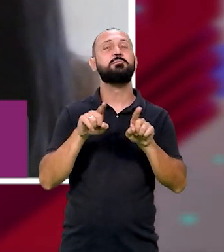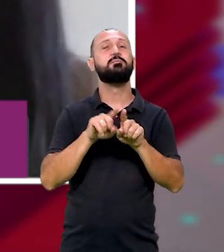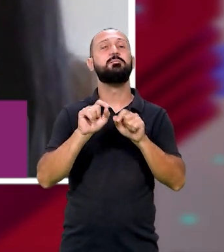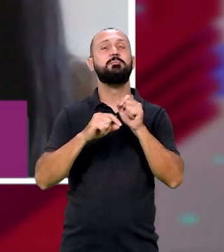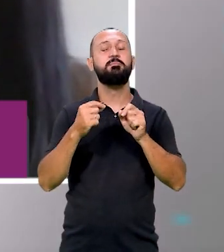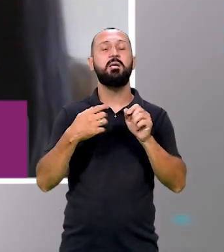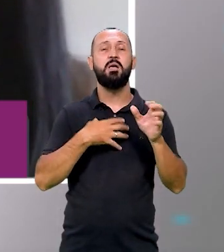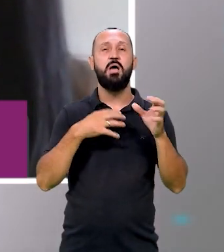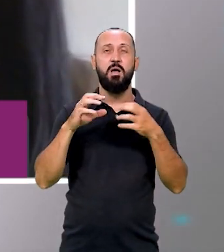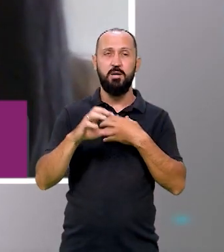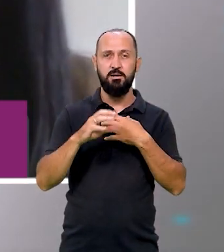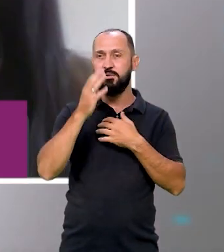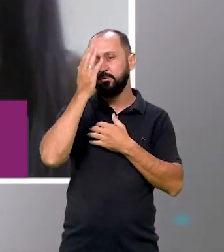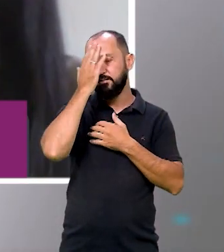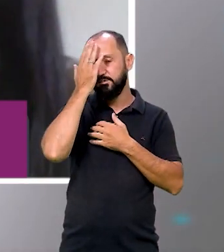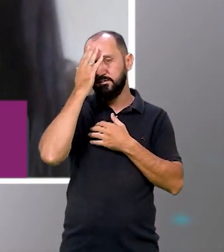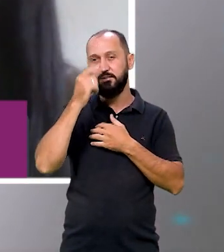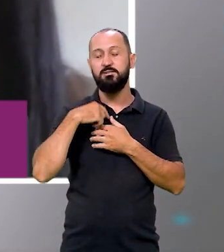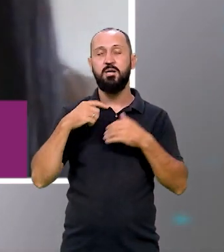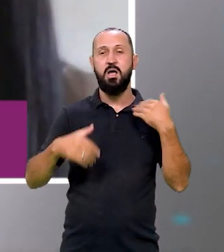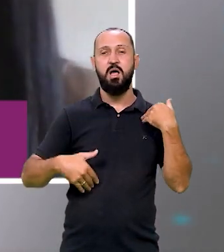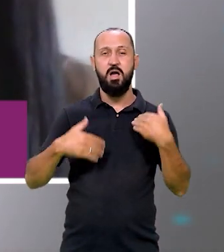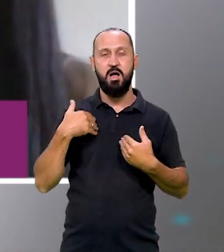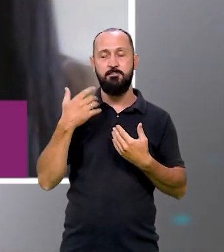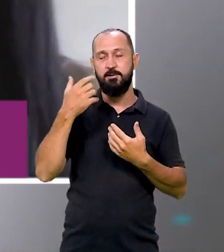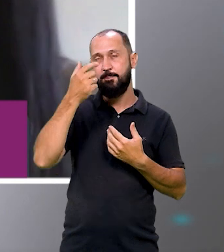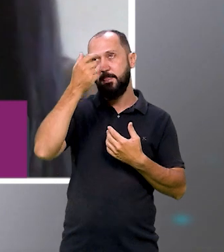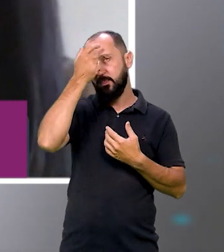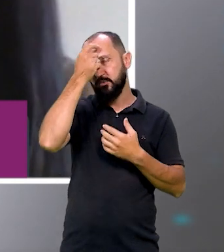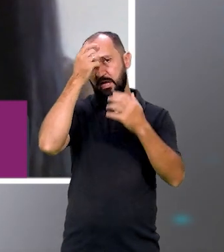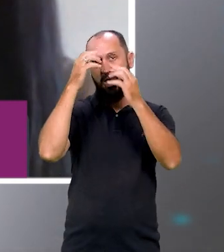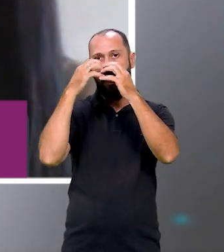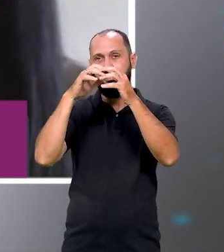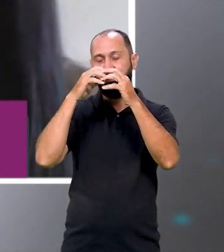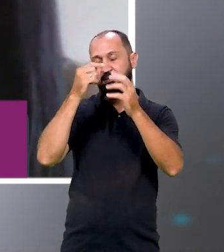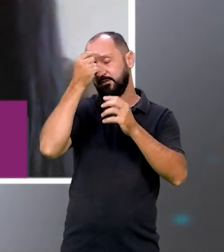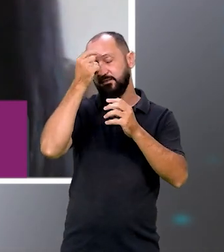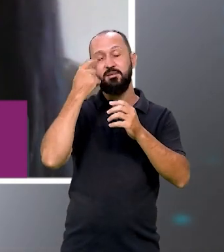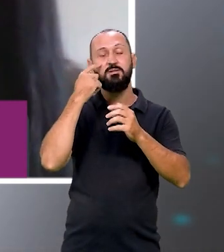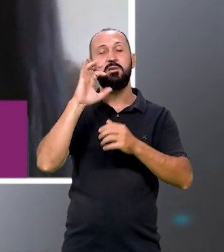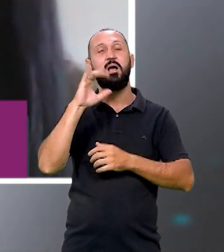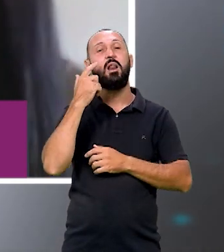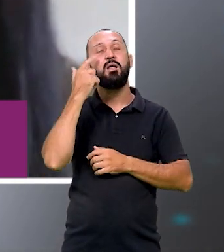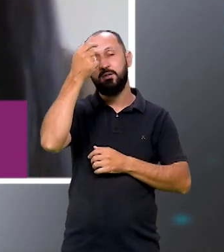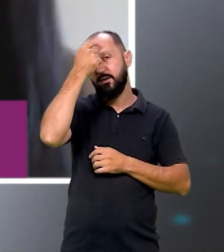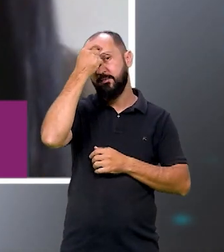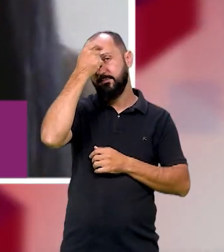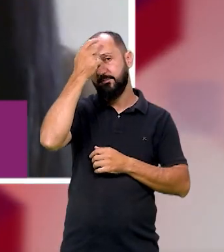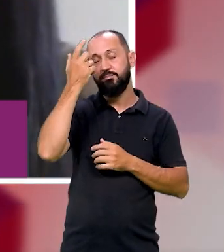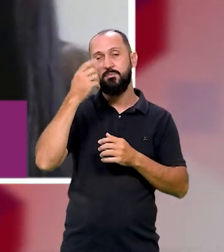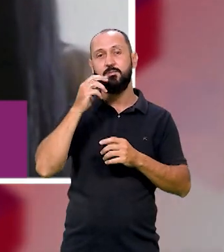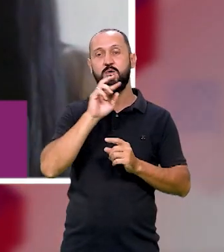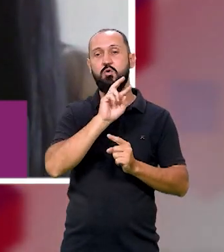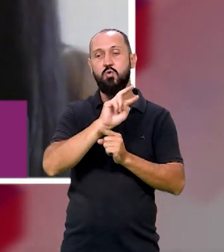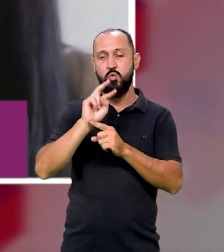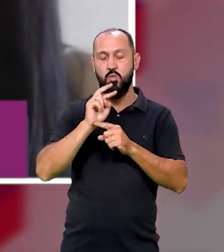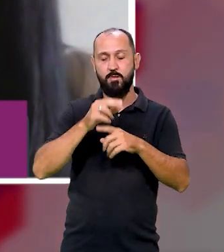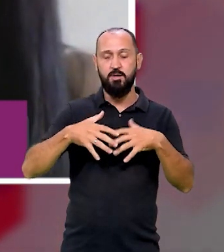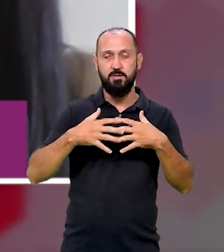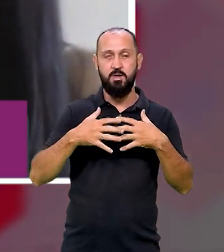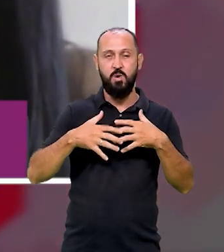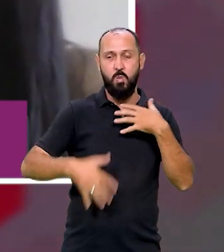não me engano, são 2,5 km, quase 2,5 km em 12 minutos. Então, é uma prova de plotão. É difícil, não